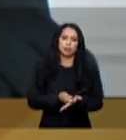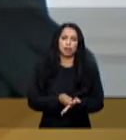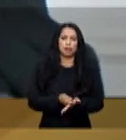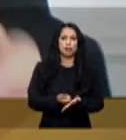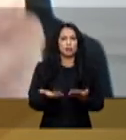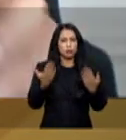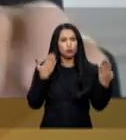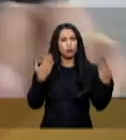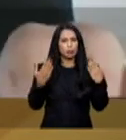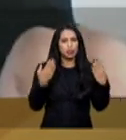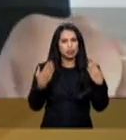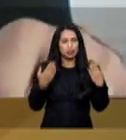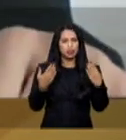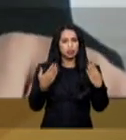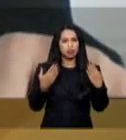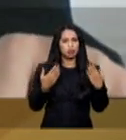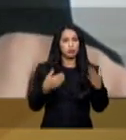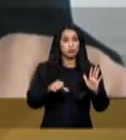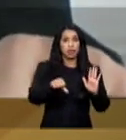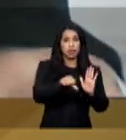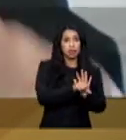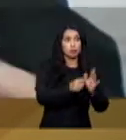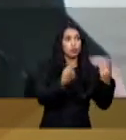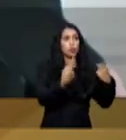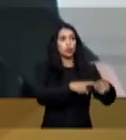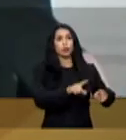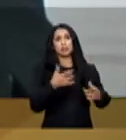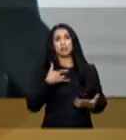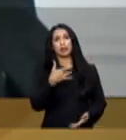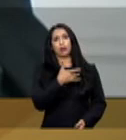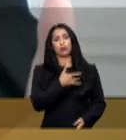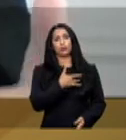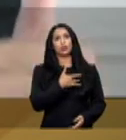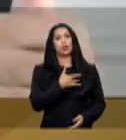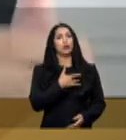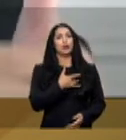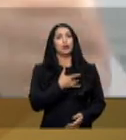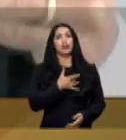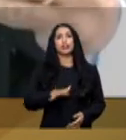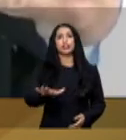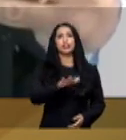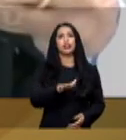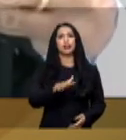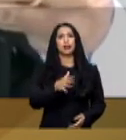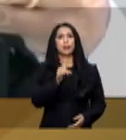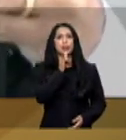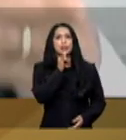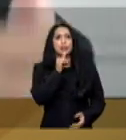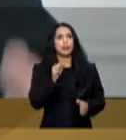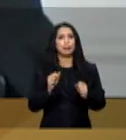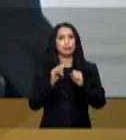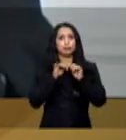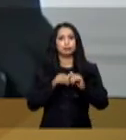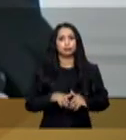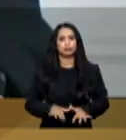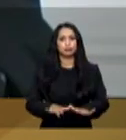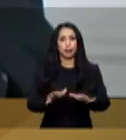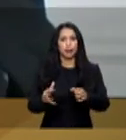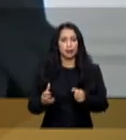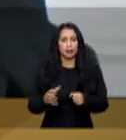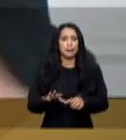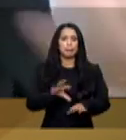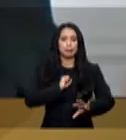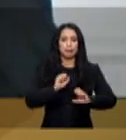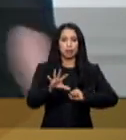comparação do crime contra a saúde pública também da epidemia. Se previu exatamente as mesmas sanções de